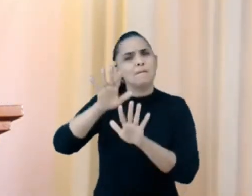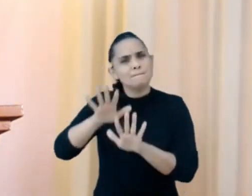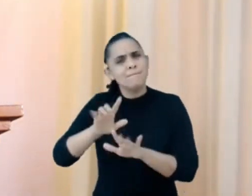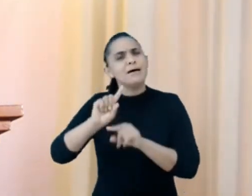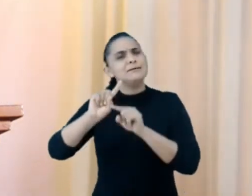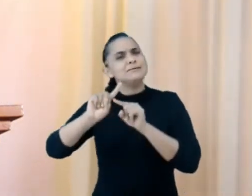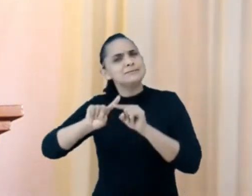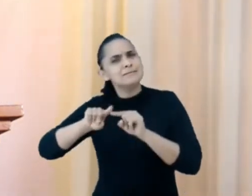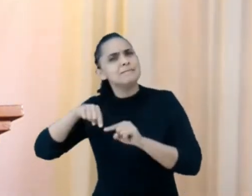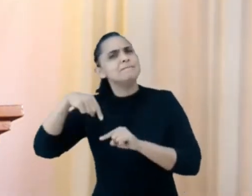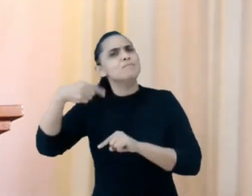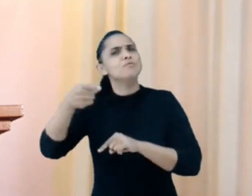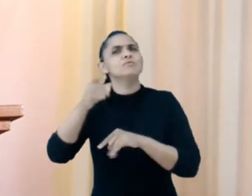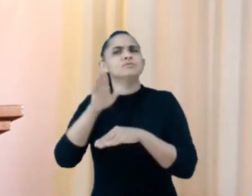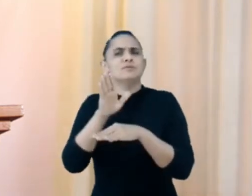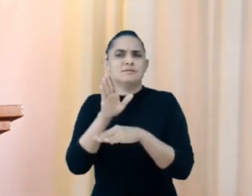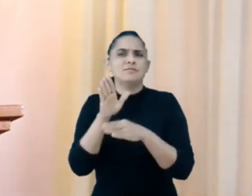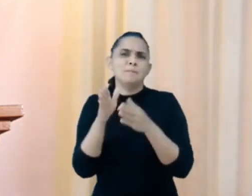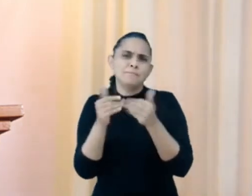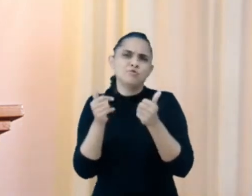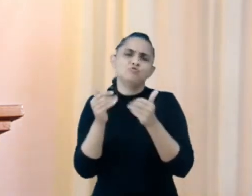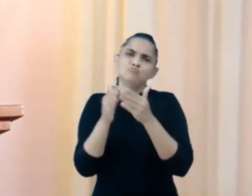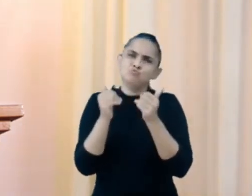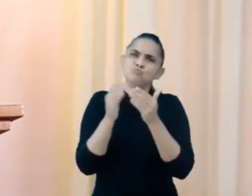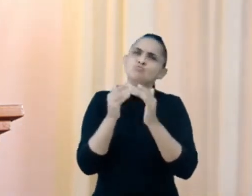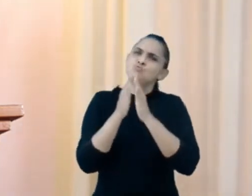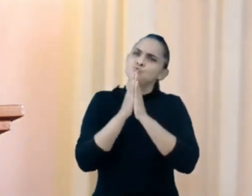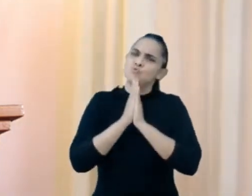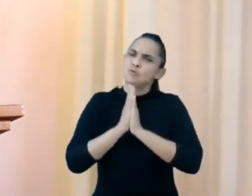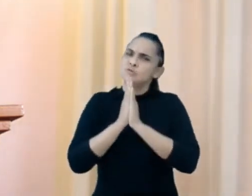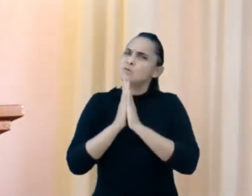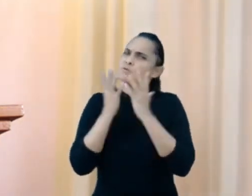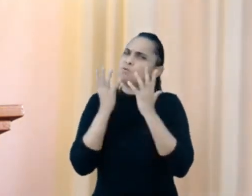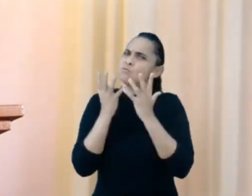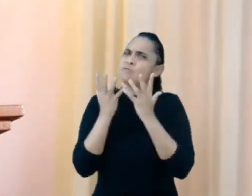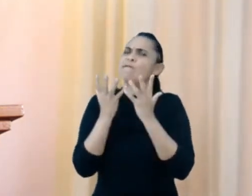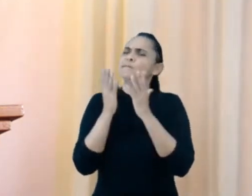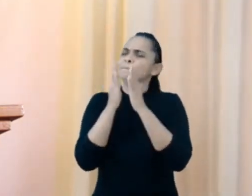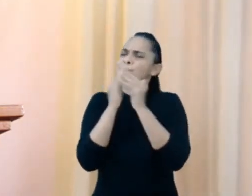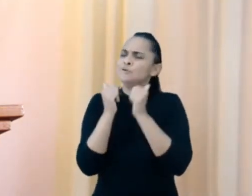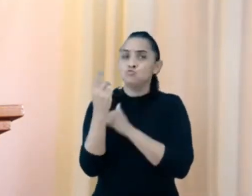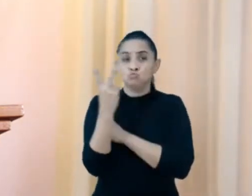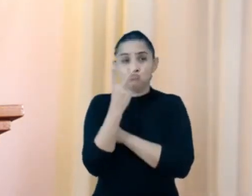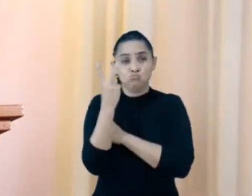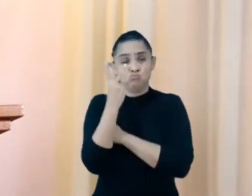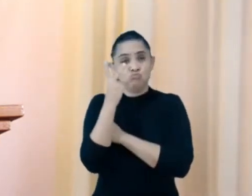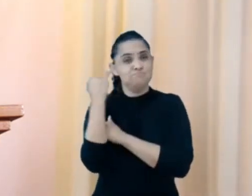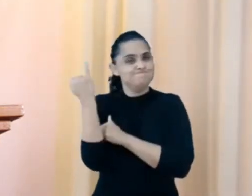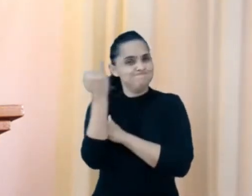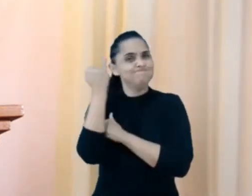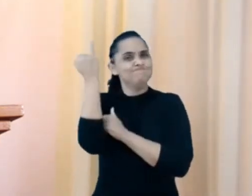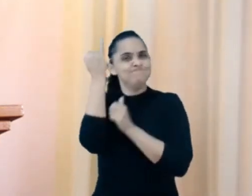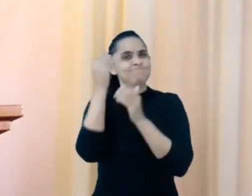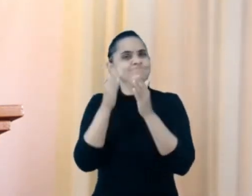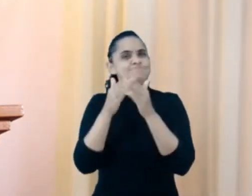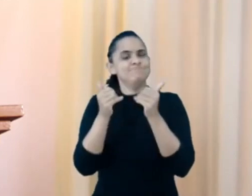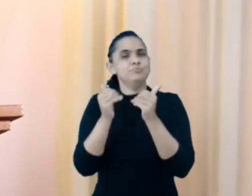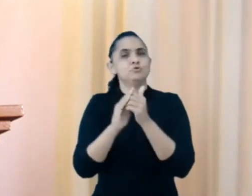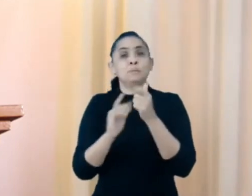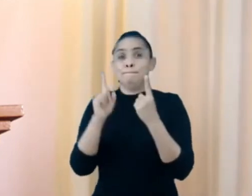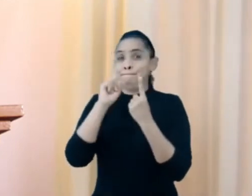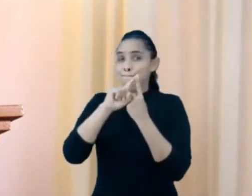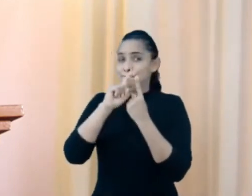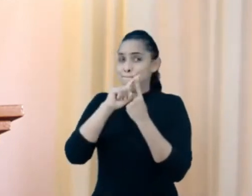momento de pedidos de oração, eu gostaria de fazer 2 pedidos de oração especial. O primeiro pedido eu